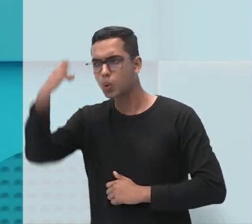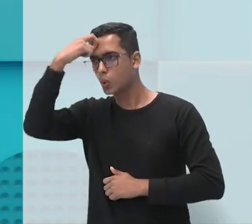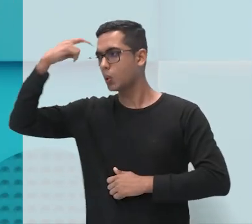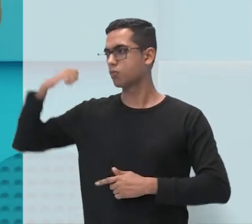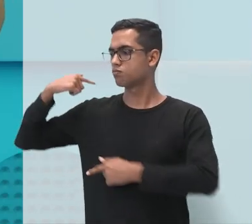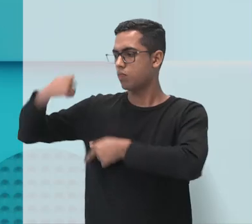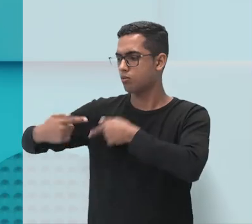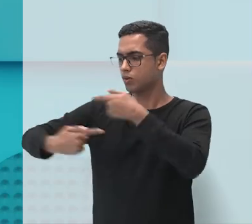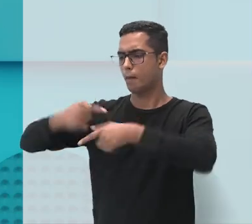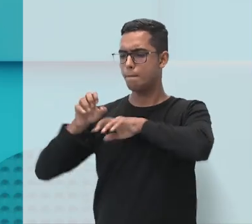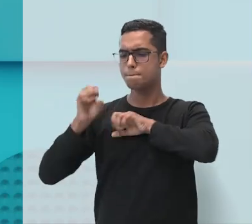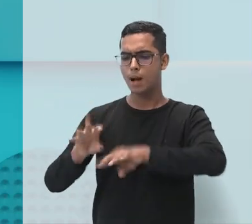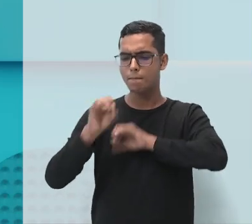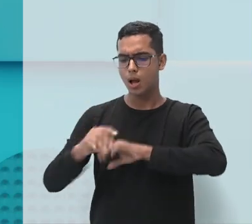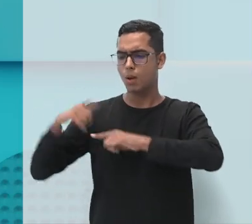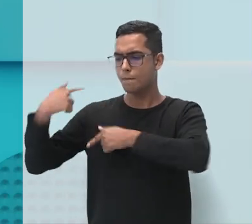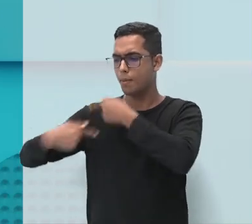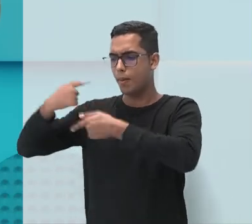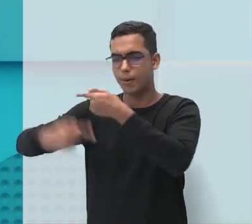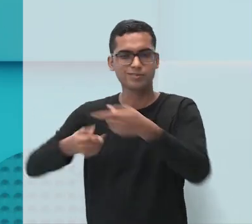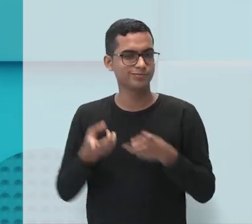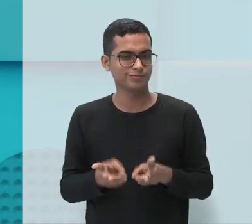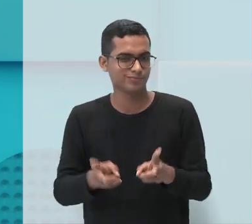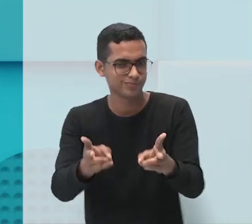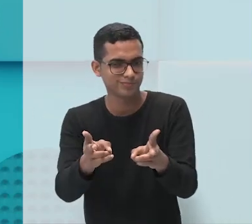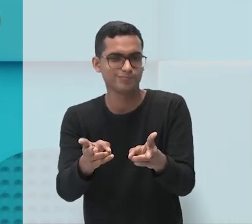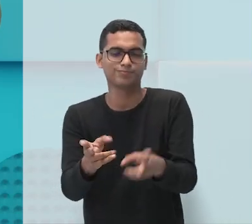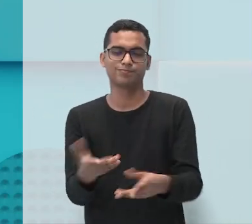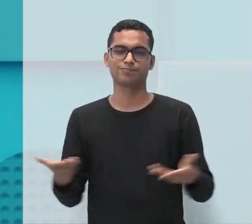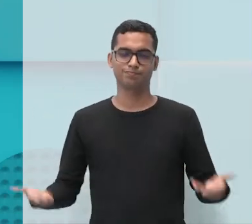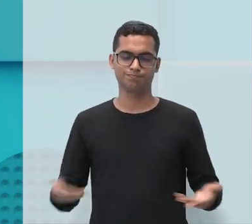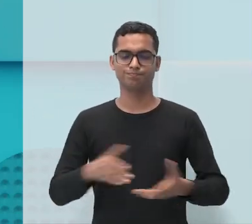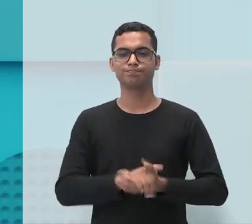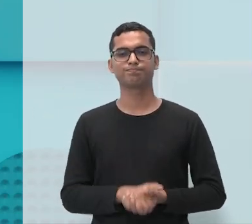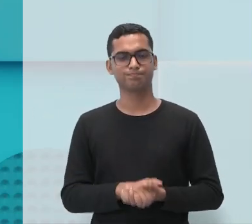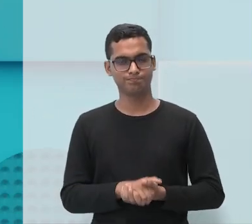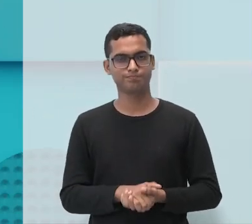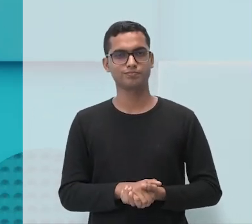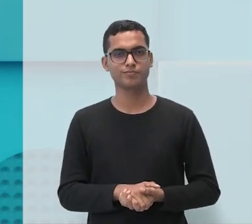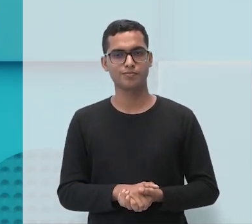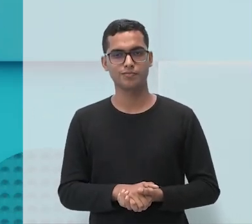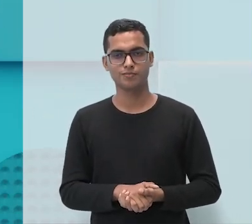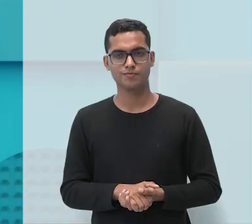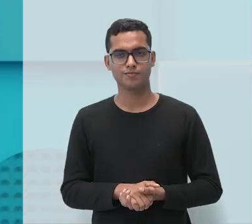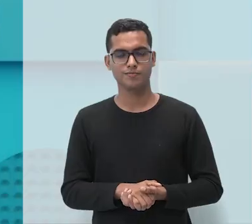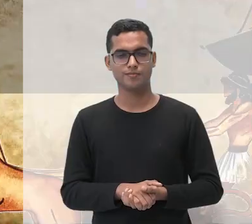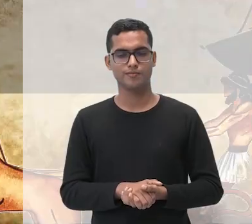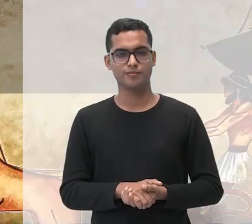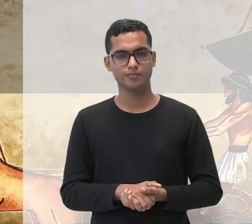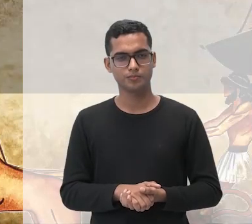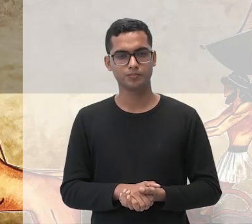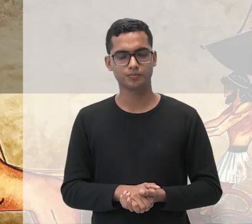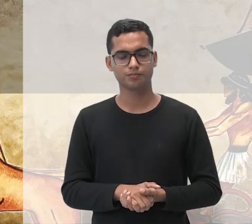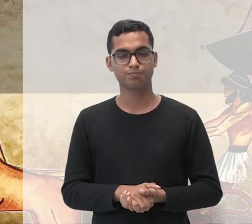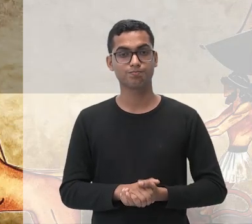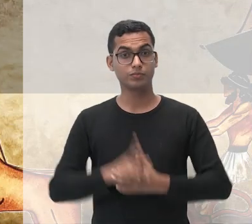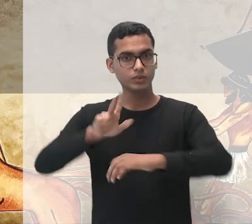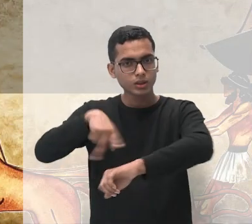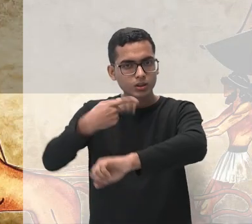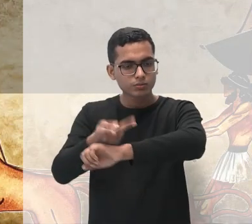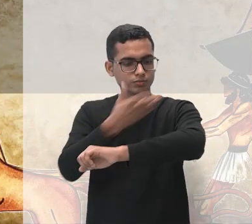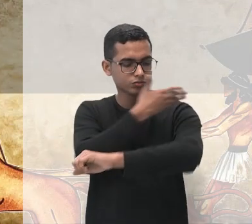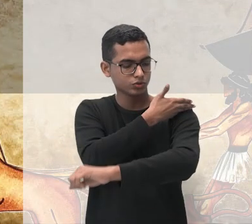adiante, por isso que é passado de uma geração para outra. Prosseguindo um pouco na história, a gente chega na